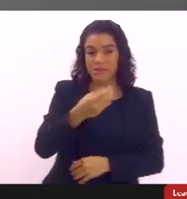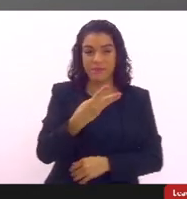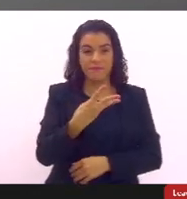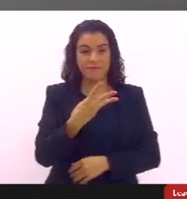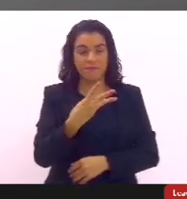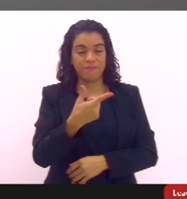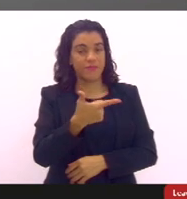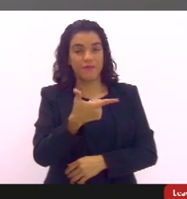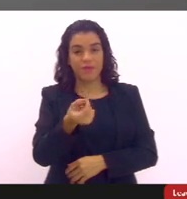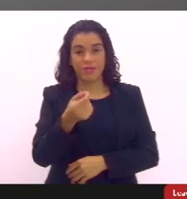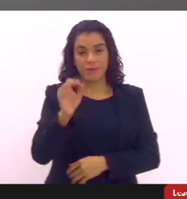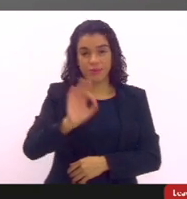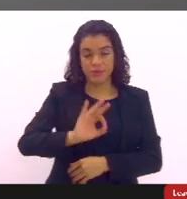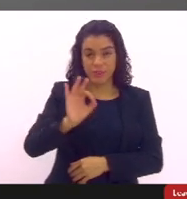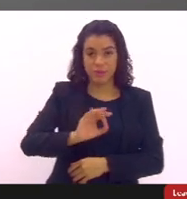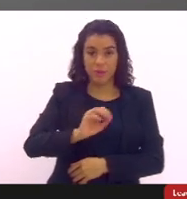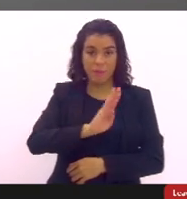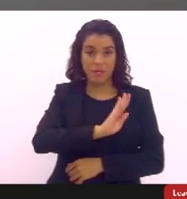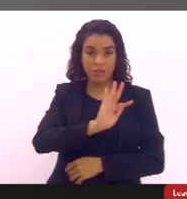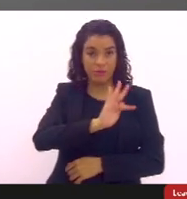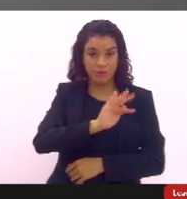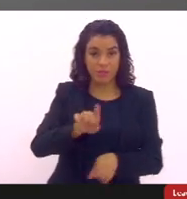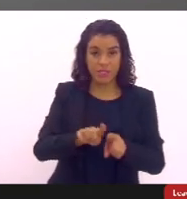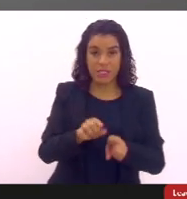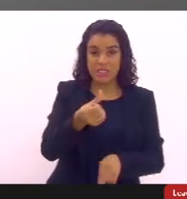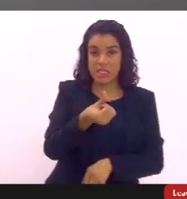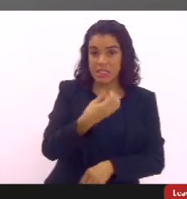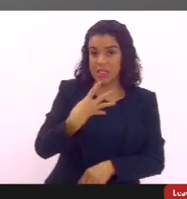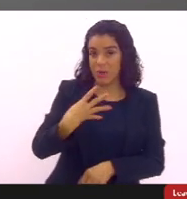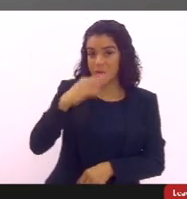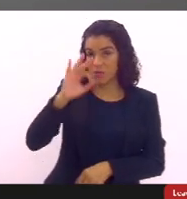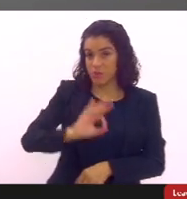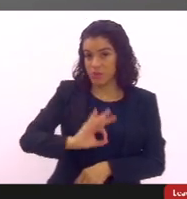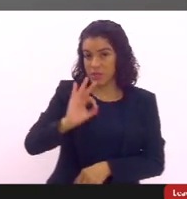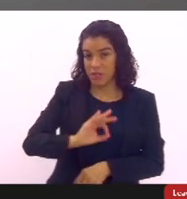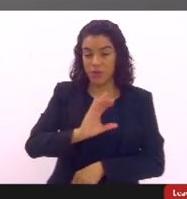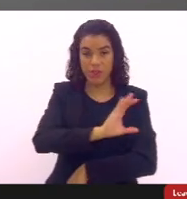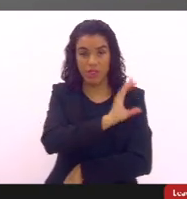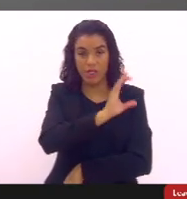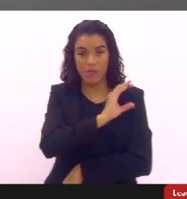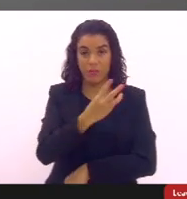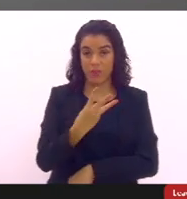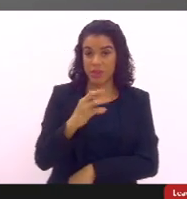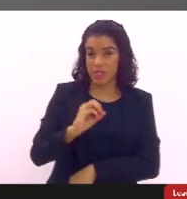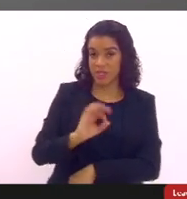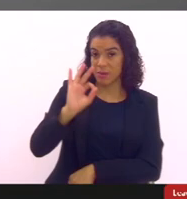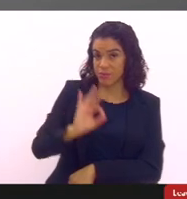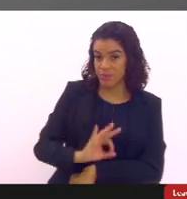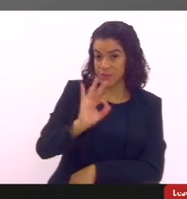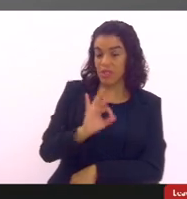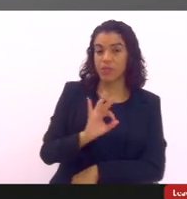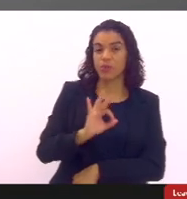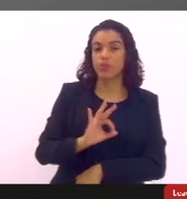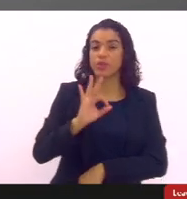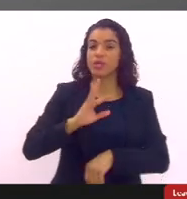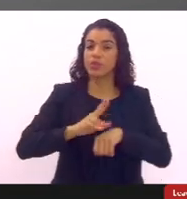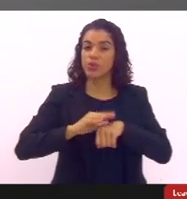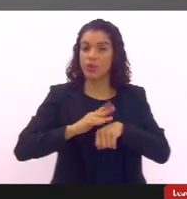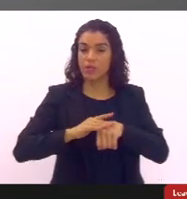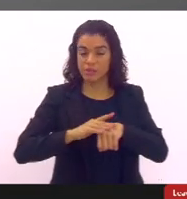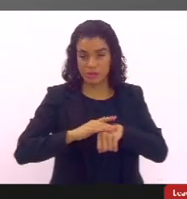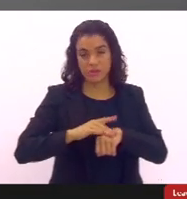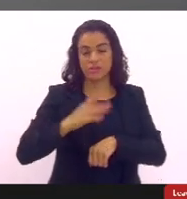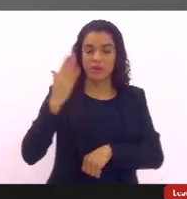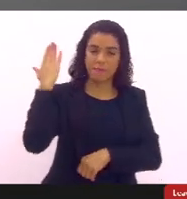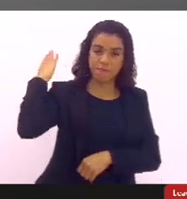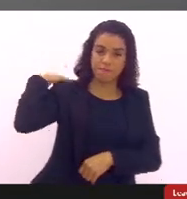nos municípios da Baixada, que Japeri é 64%, Campos 30% dos casos notificados. Então, acho que isso não